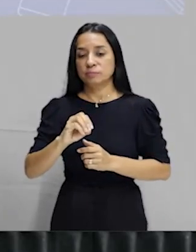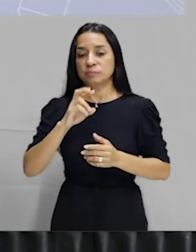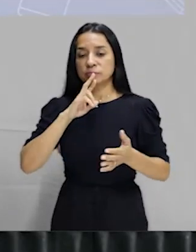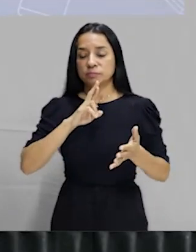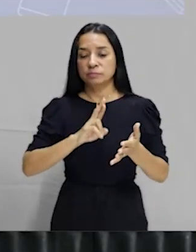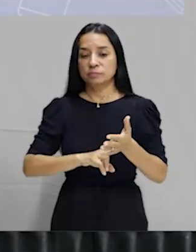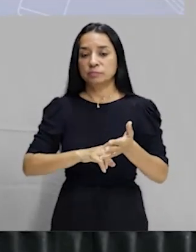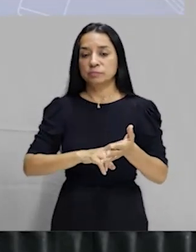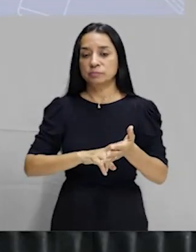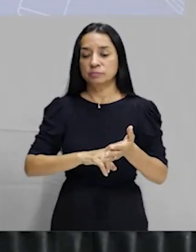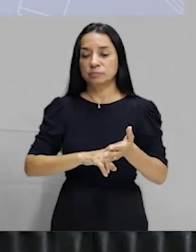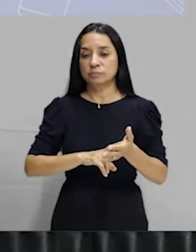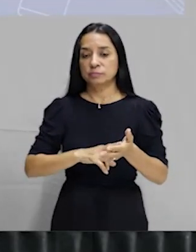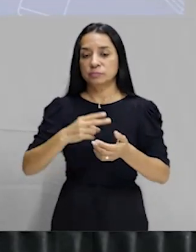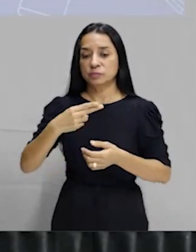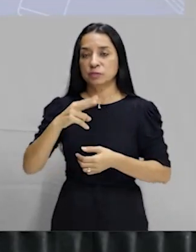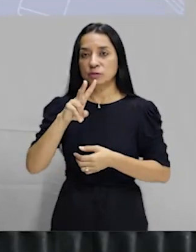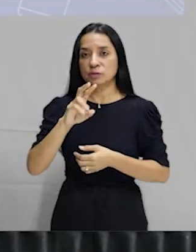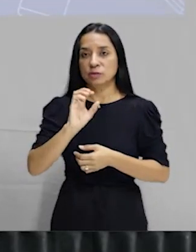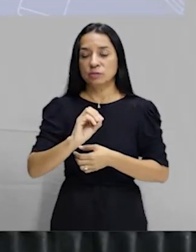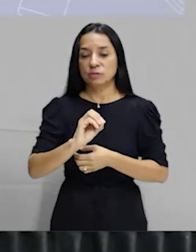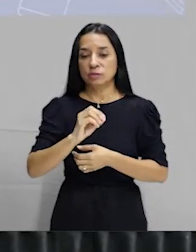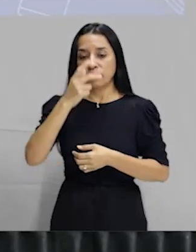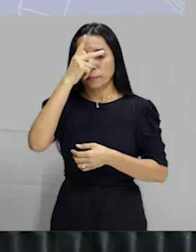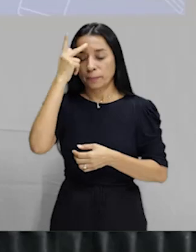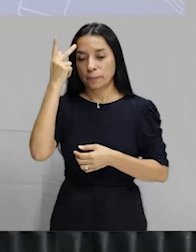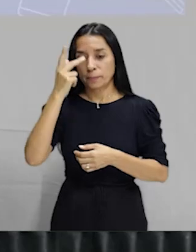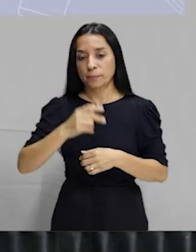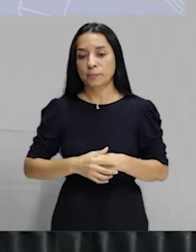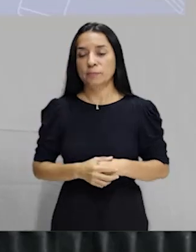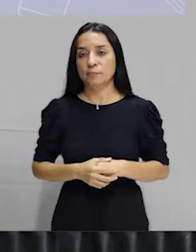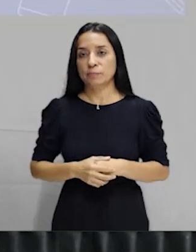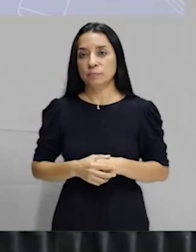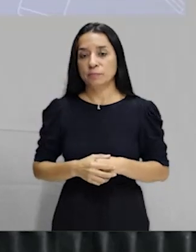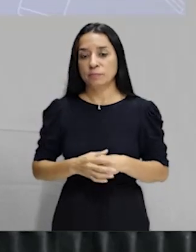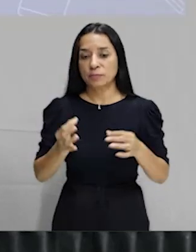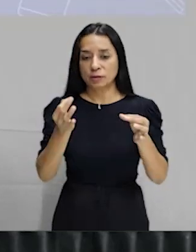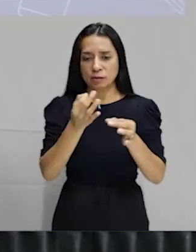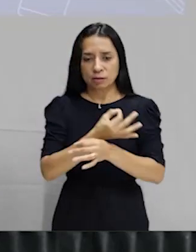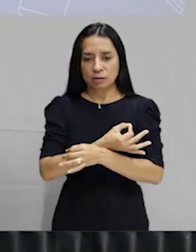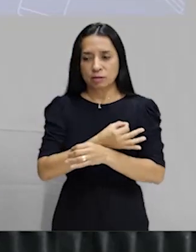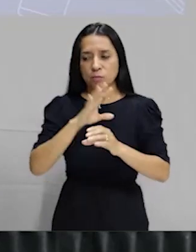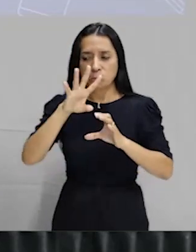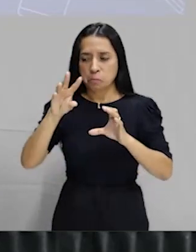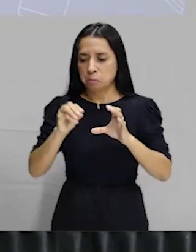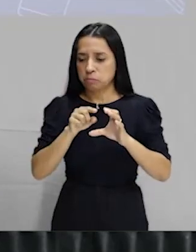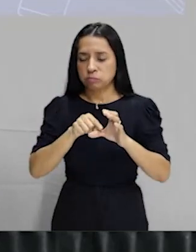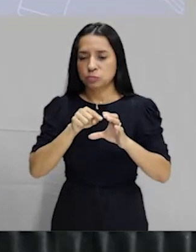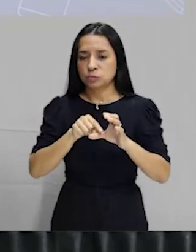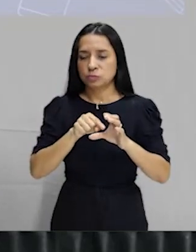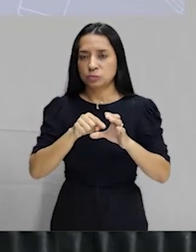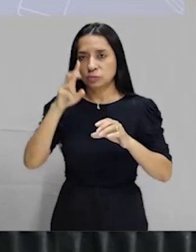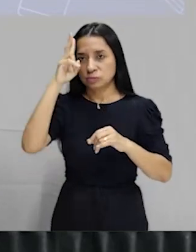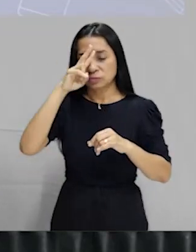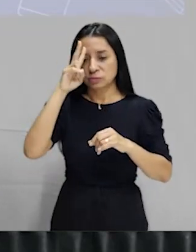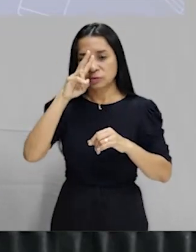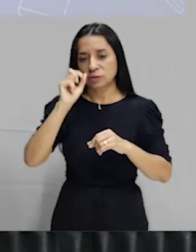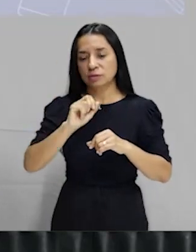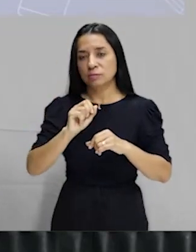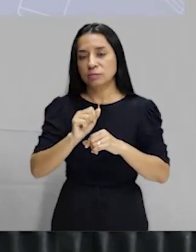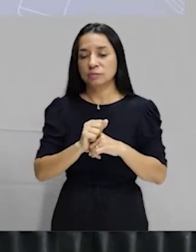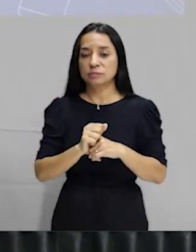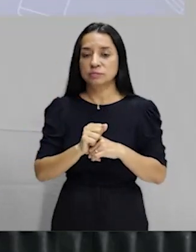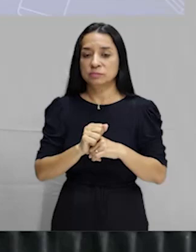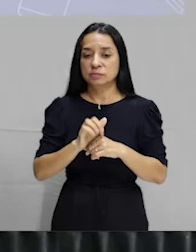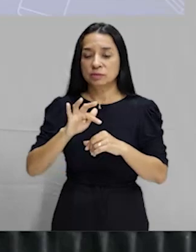resposta aqui para essa subtração são 50 pessoas. Acabou? Já preenchi tudo? Não, lembra que lá no finalzinho eu te